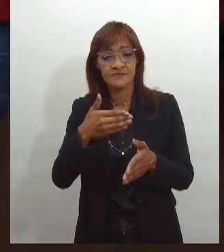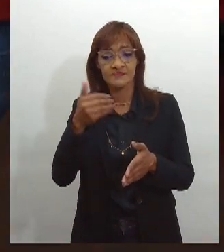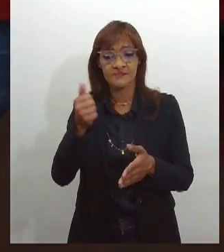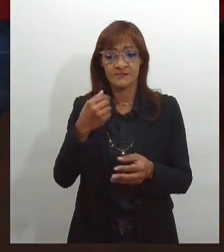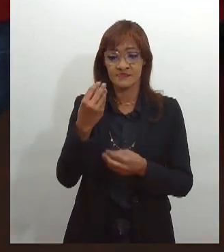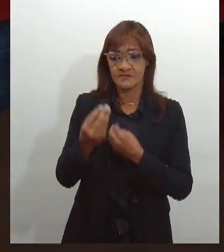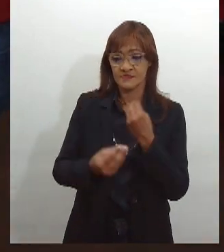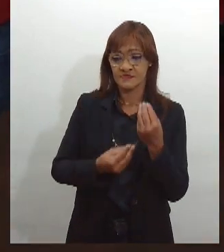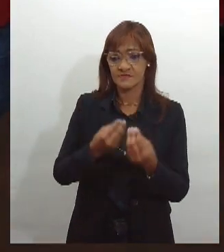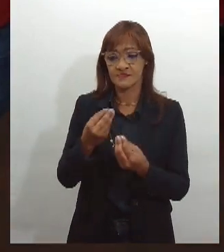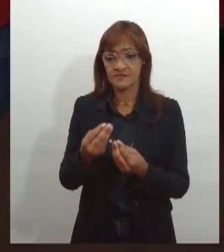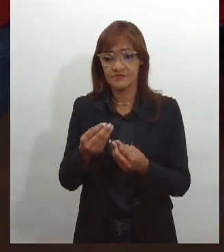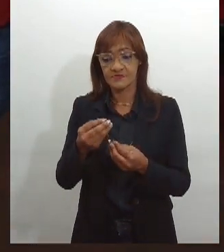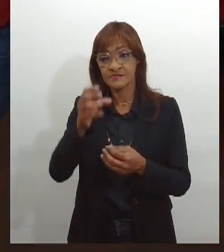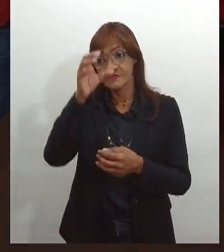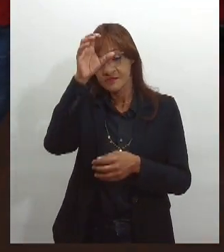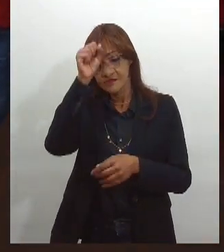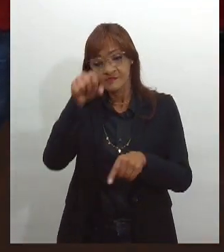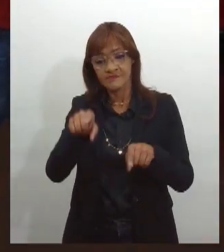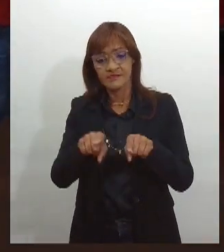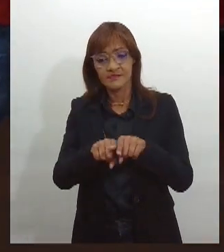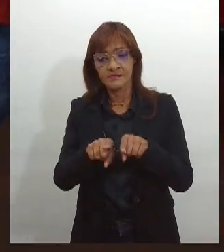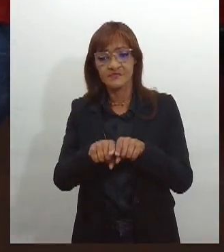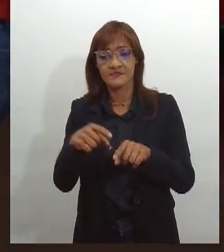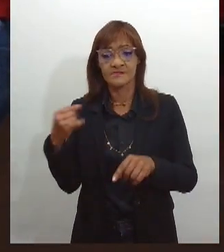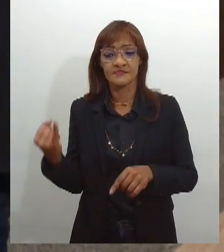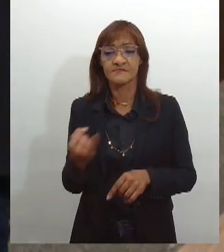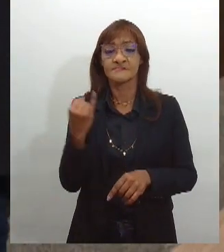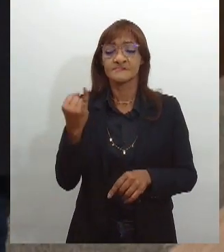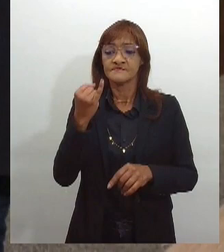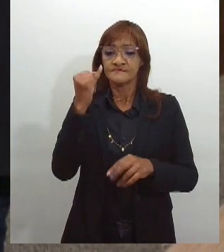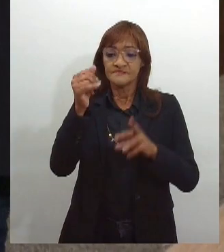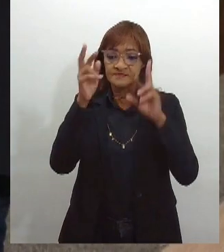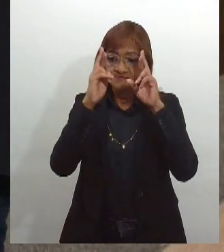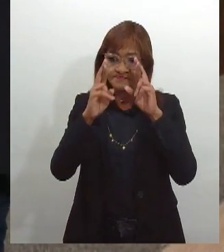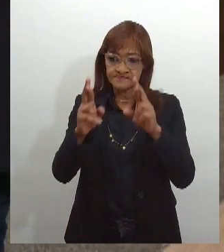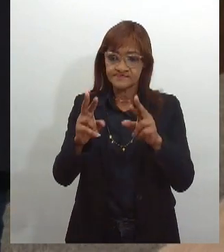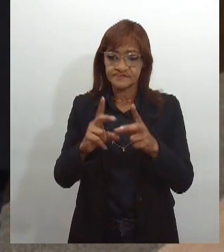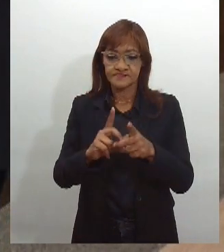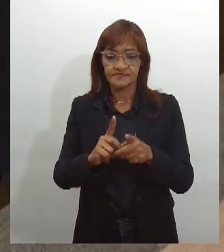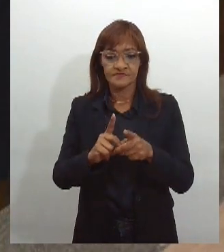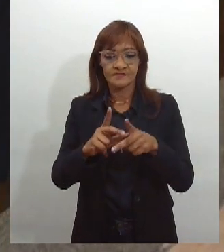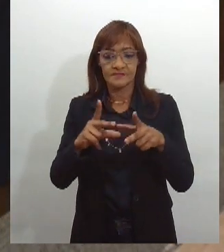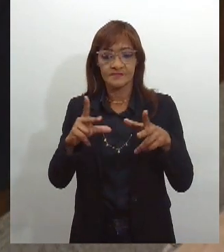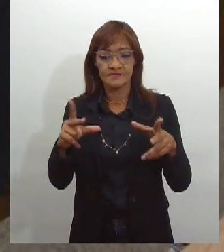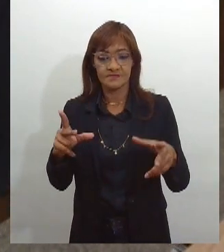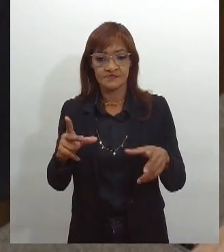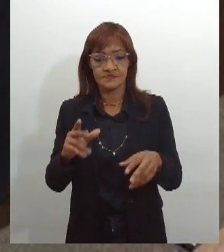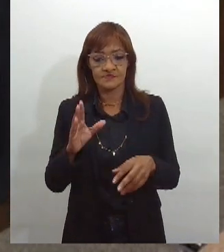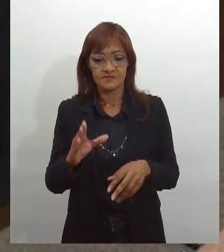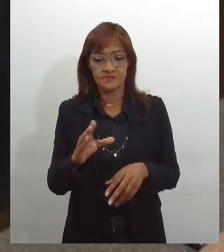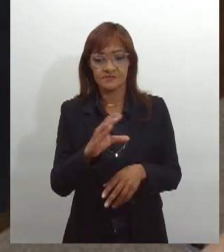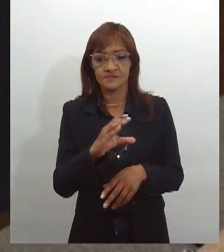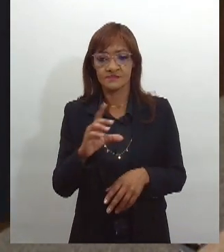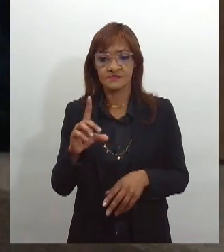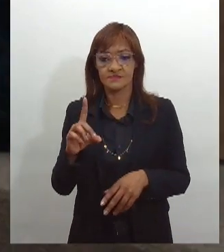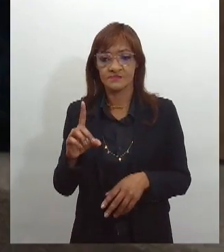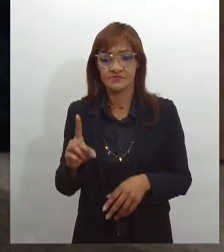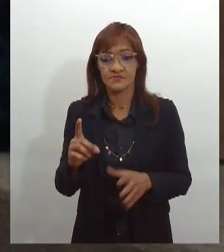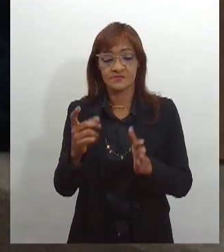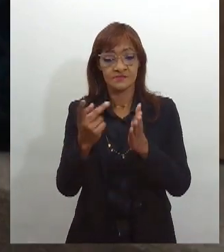aprendessem sobre a importância do respeito à democracia, algo que o coordenador do projeto, o jurista Evaldo